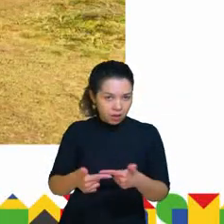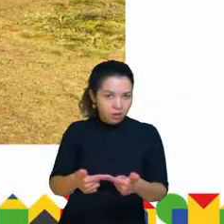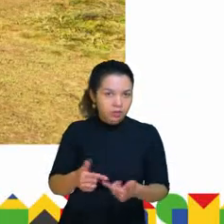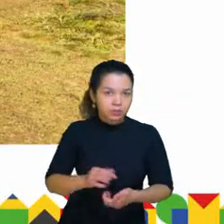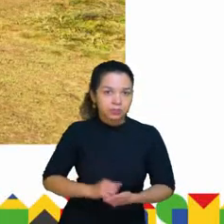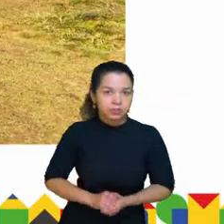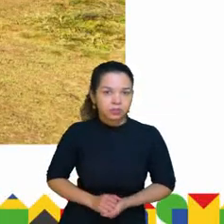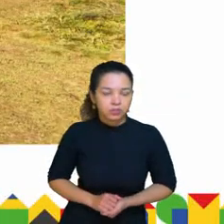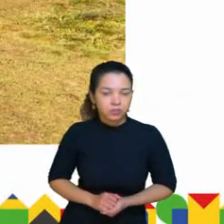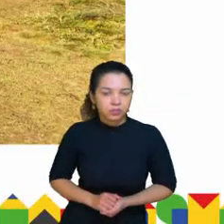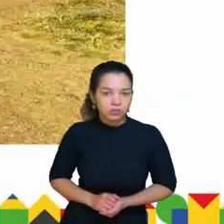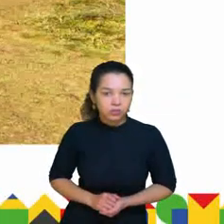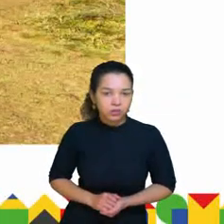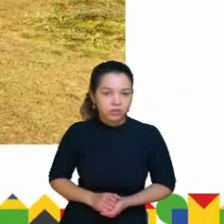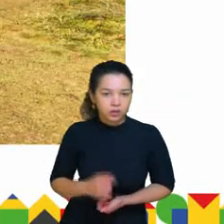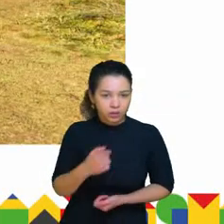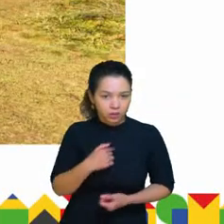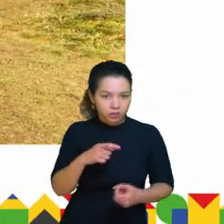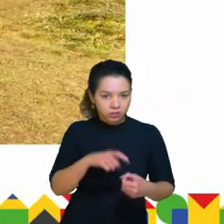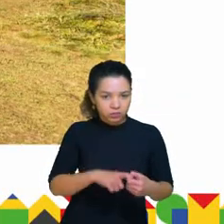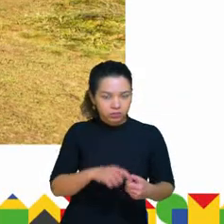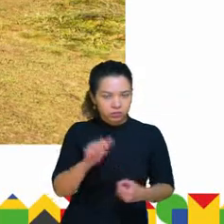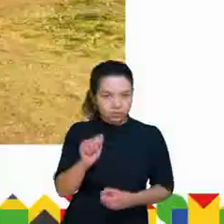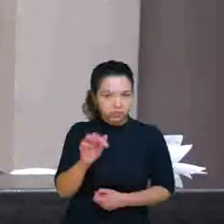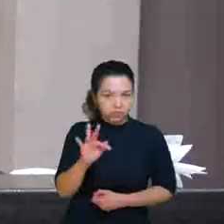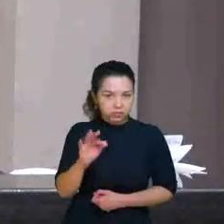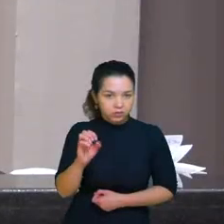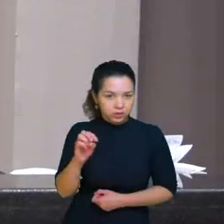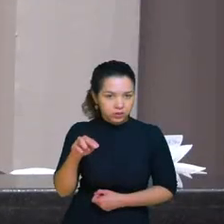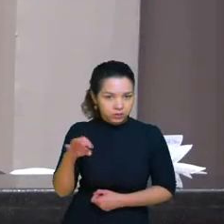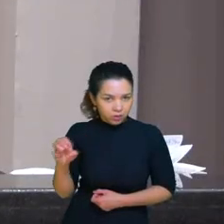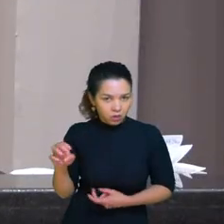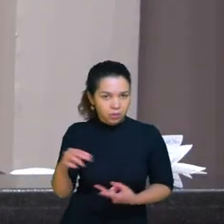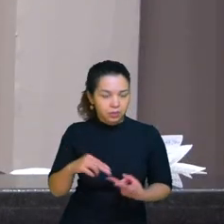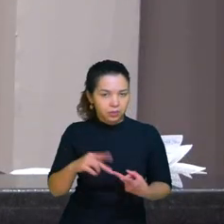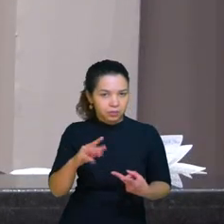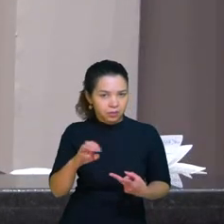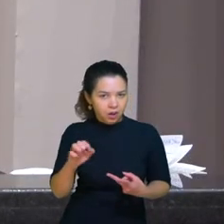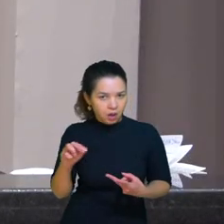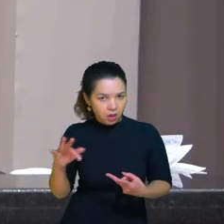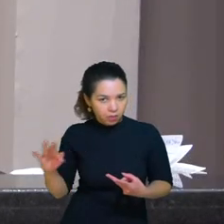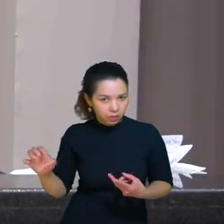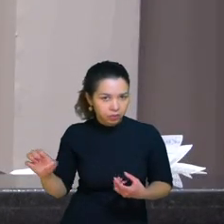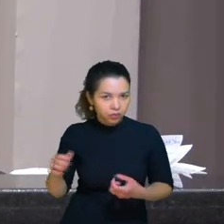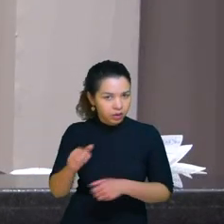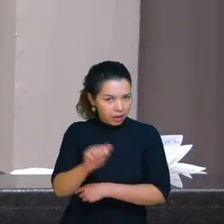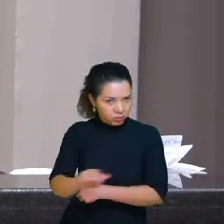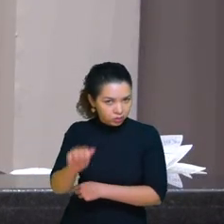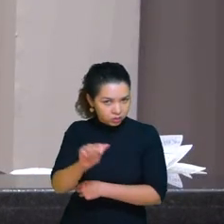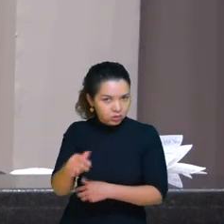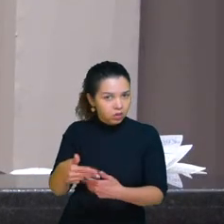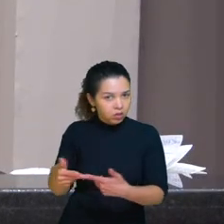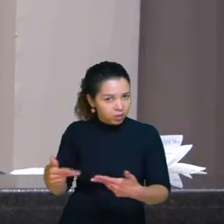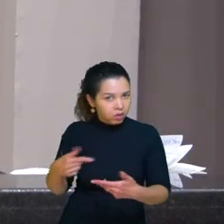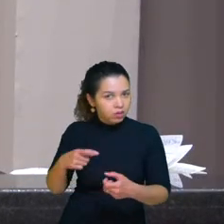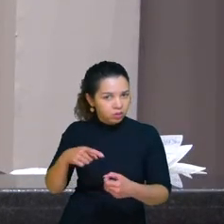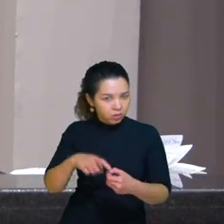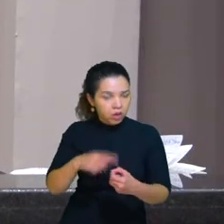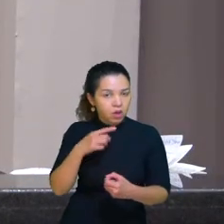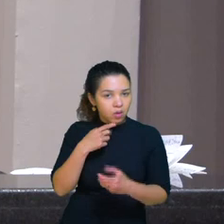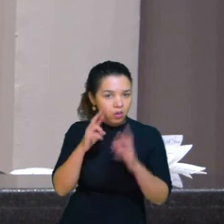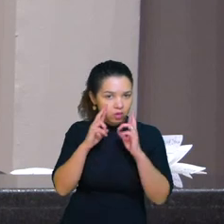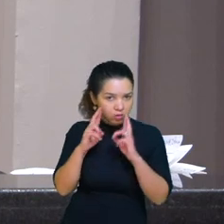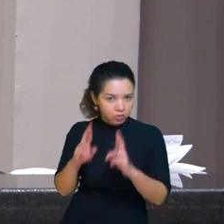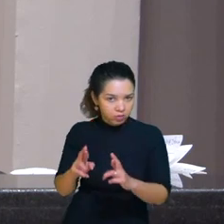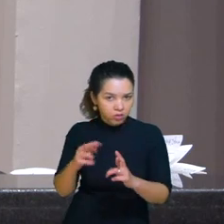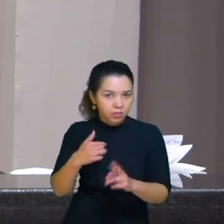integrante da anop da anped da balf tenho maior respeito por essa associações porque S faço parte delas mas no meu